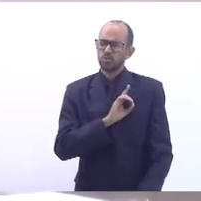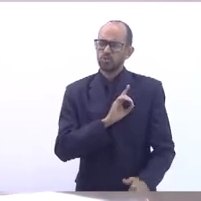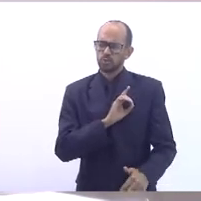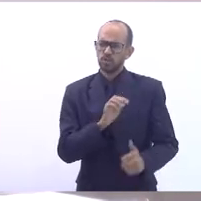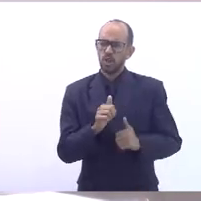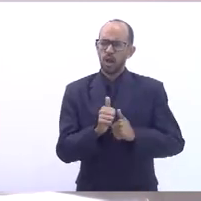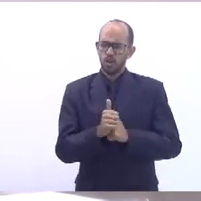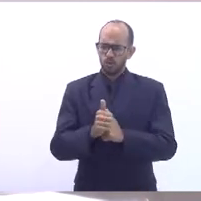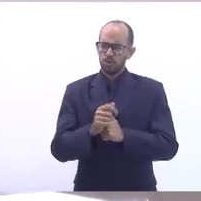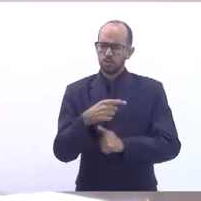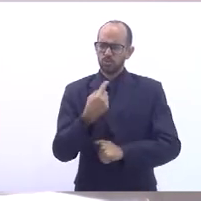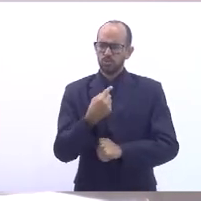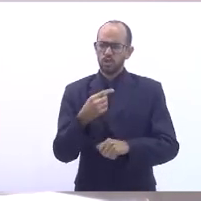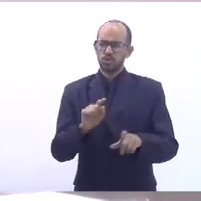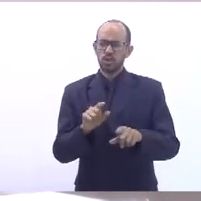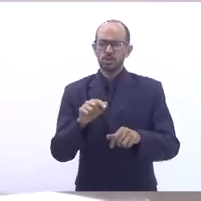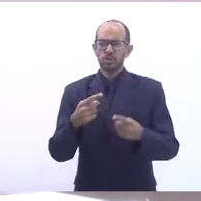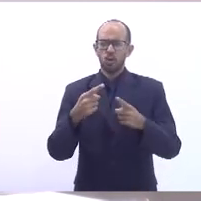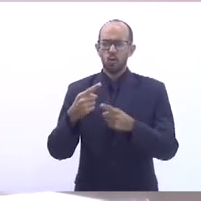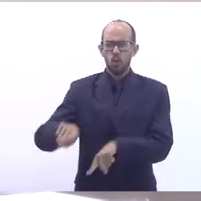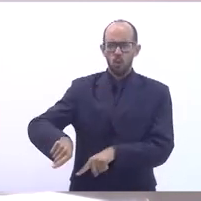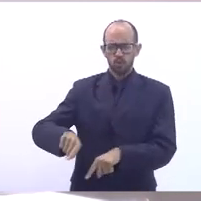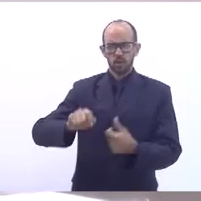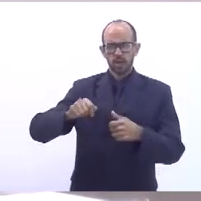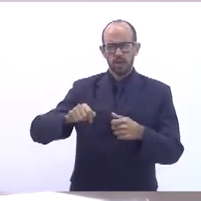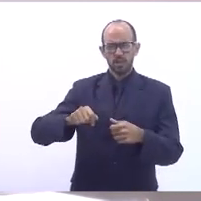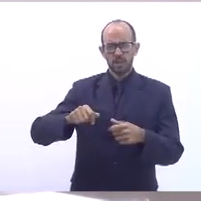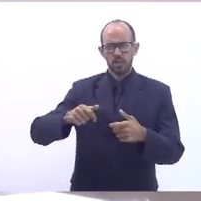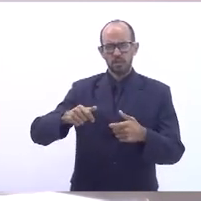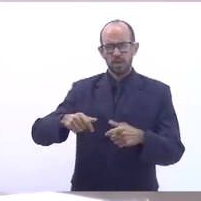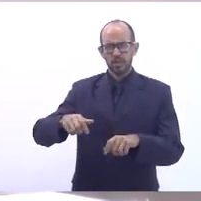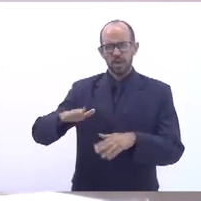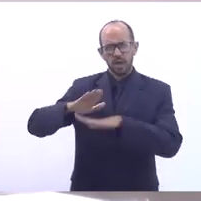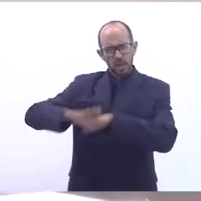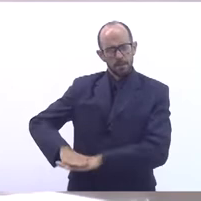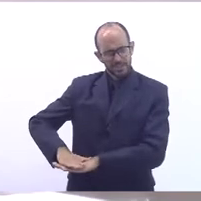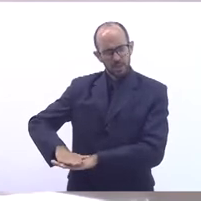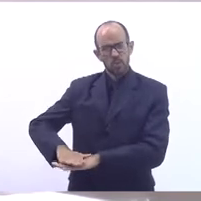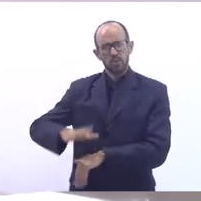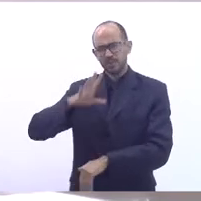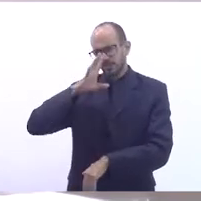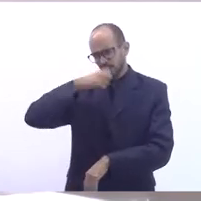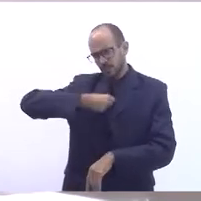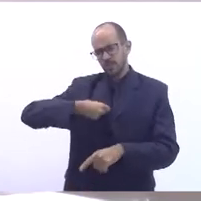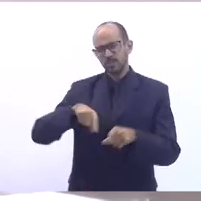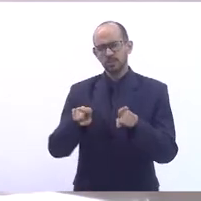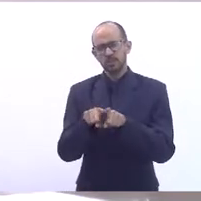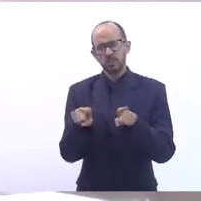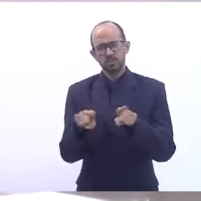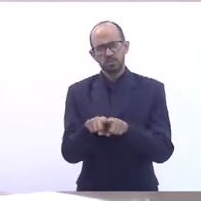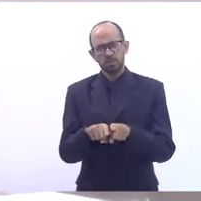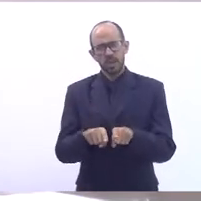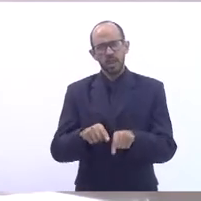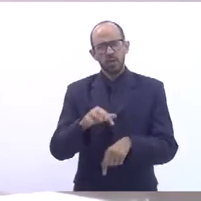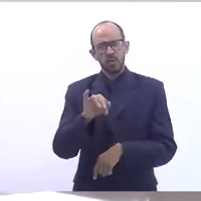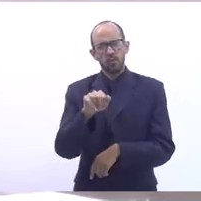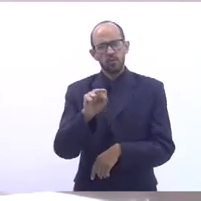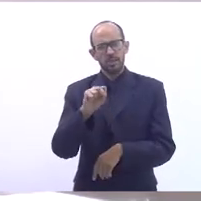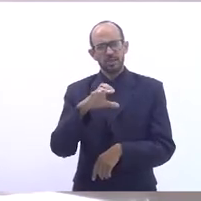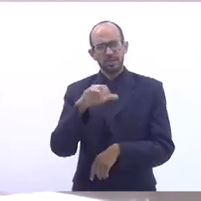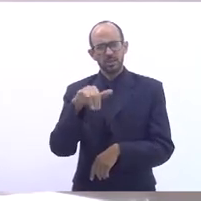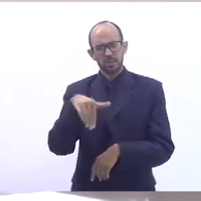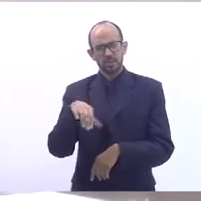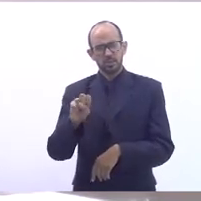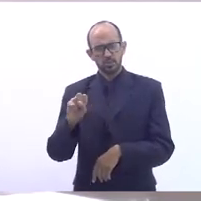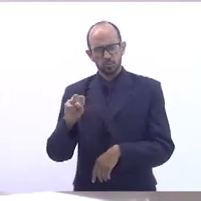muitos Delegados que são contra a repressão e que resistem por exemplo a fascismo ao golpismo